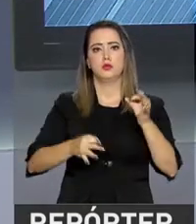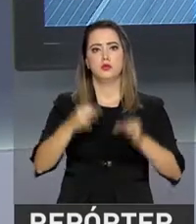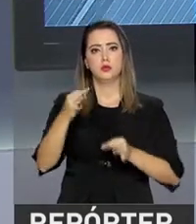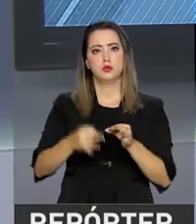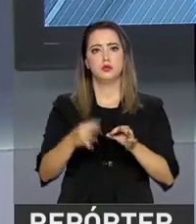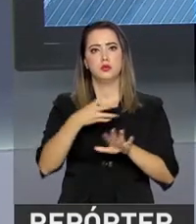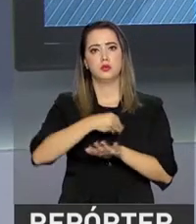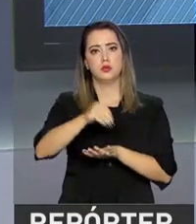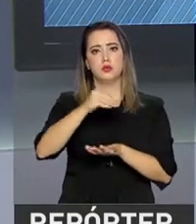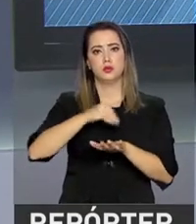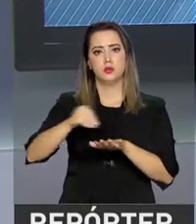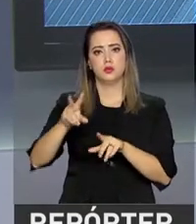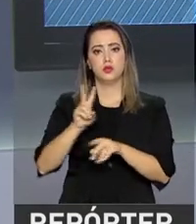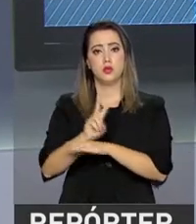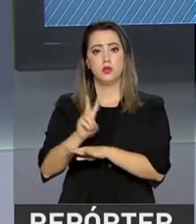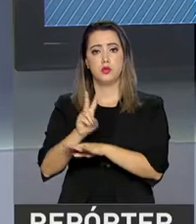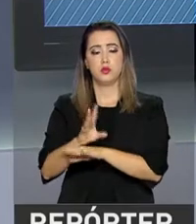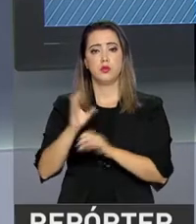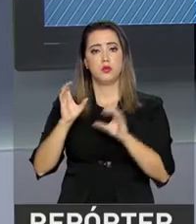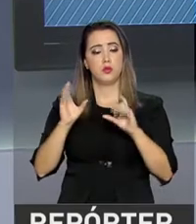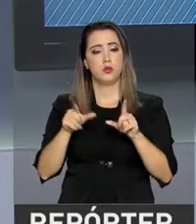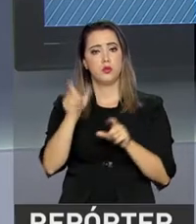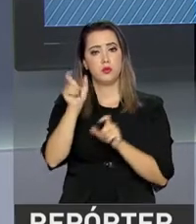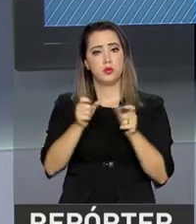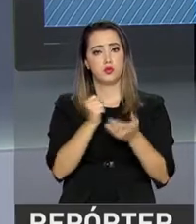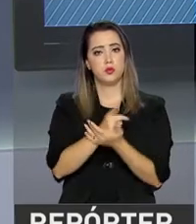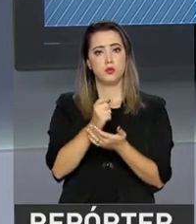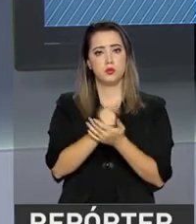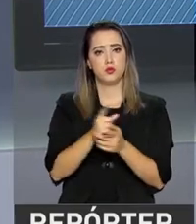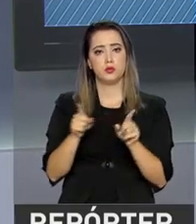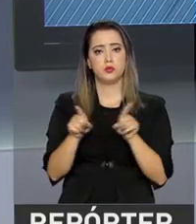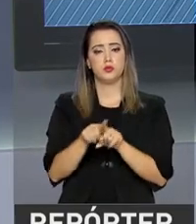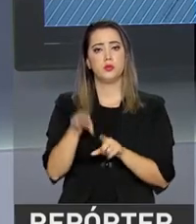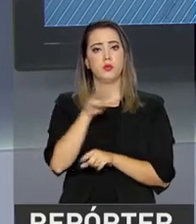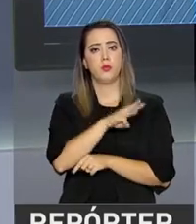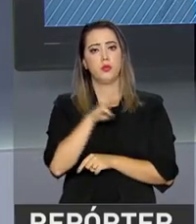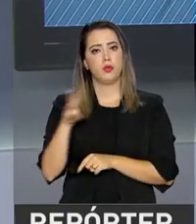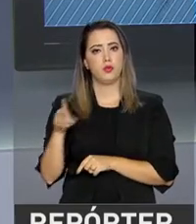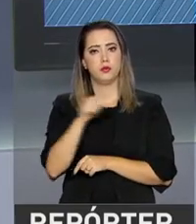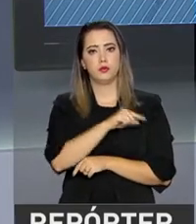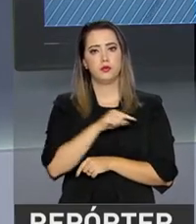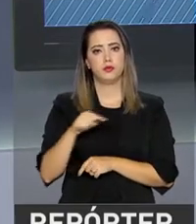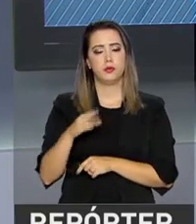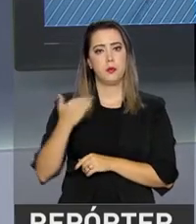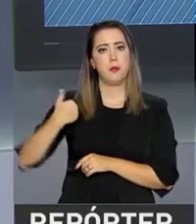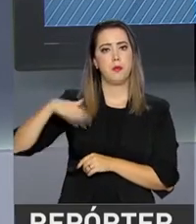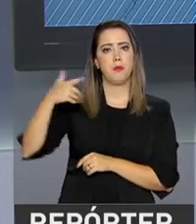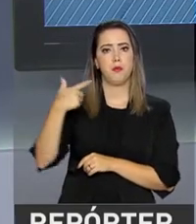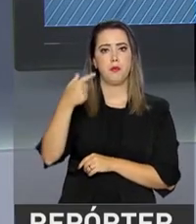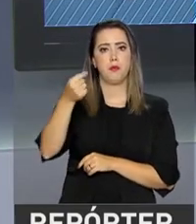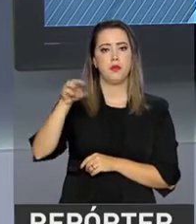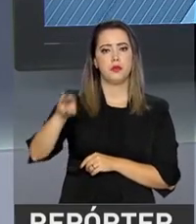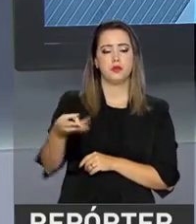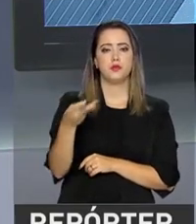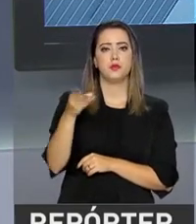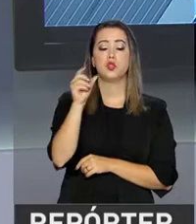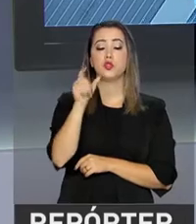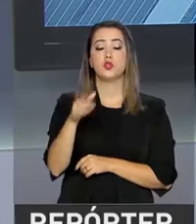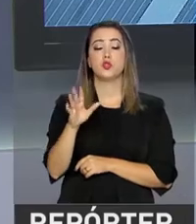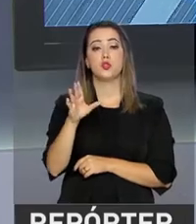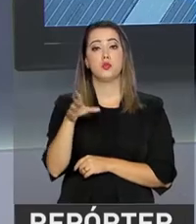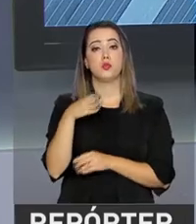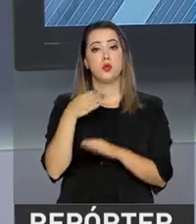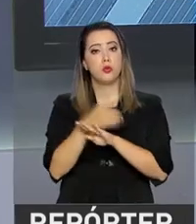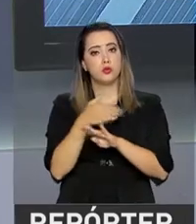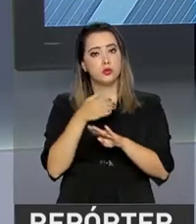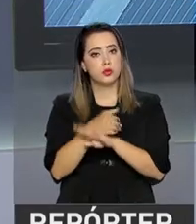informações de defesa do consumidor ea plataforma eletrônica consumidor ponto gov superaram os 20 milhões de atendimentos desde